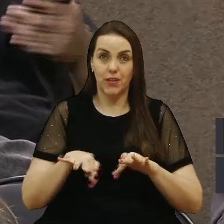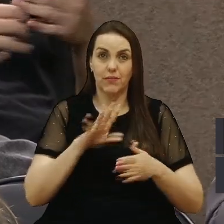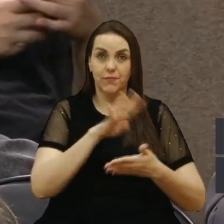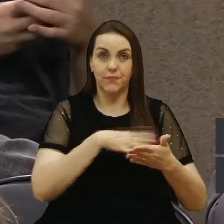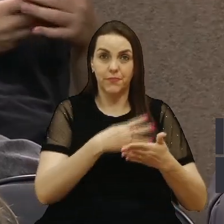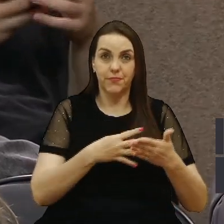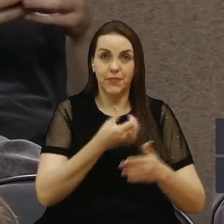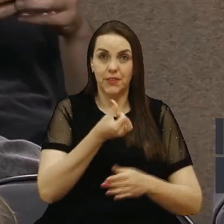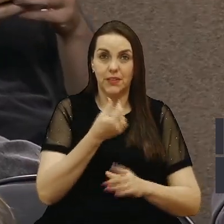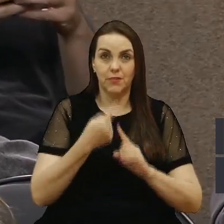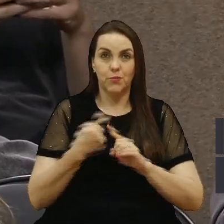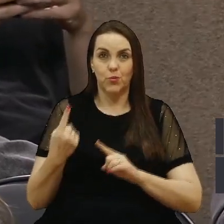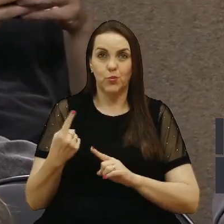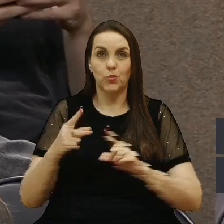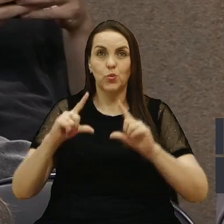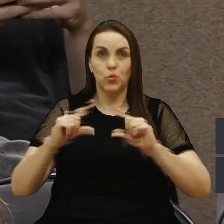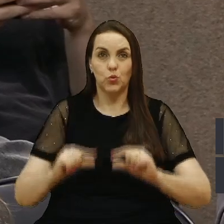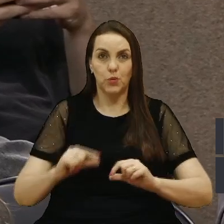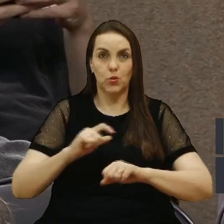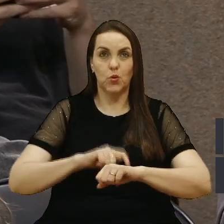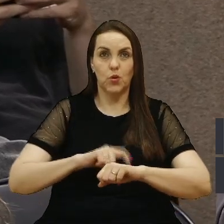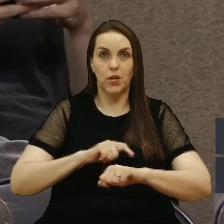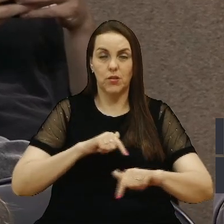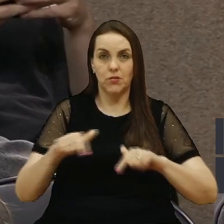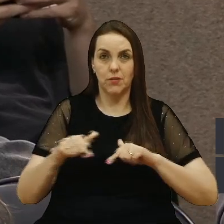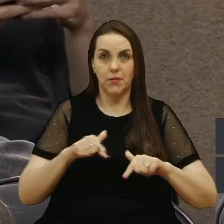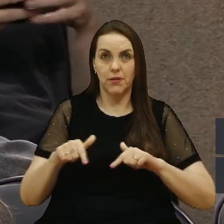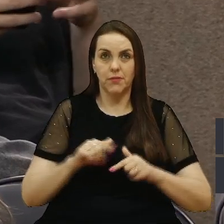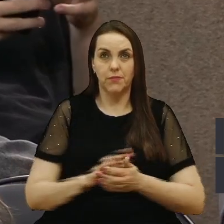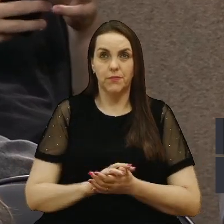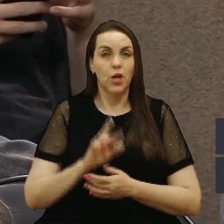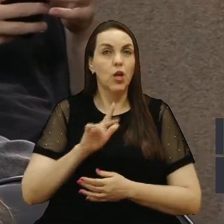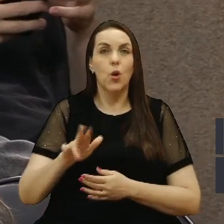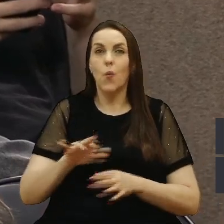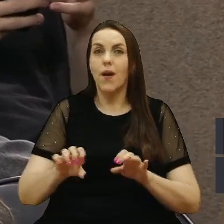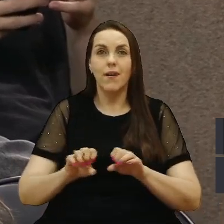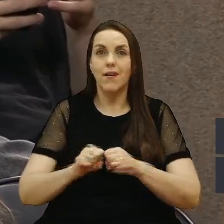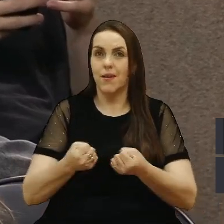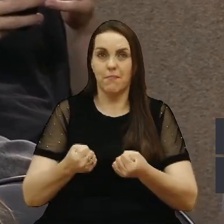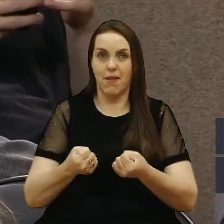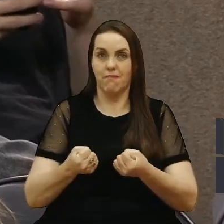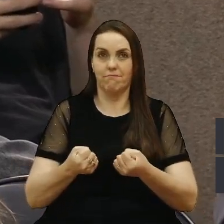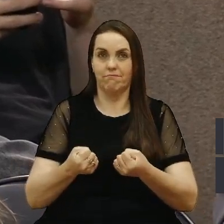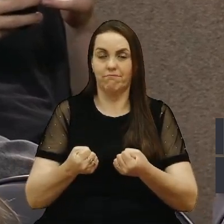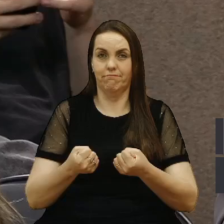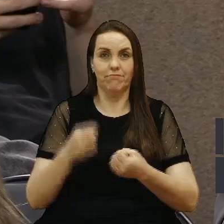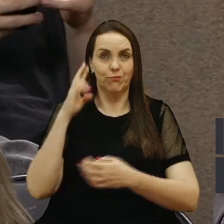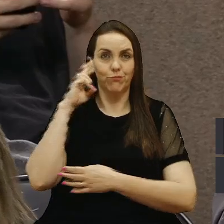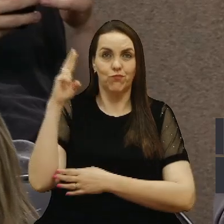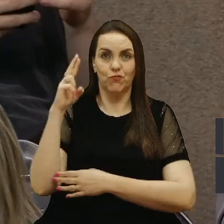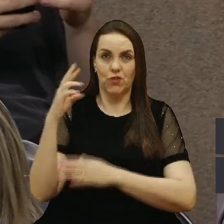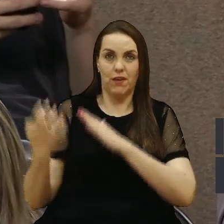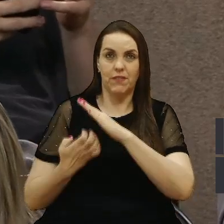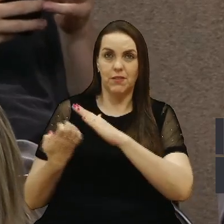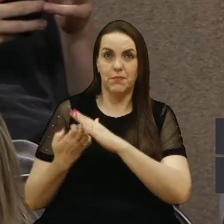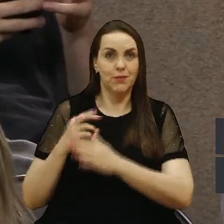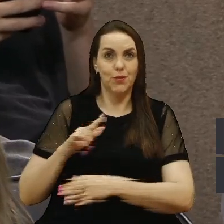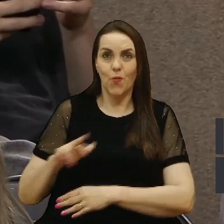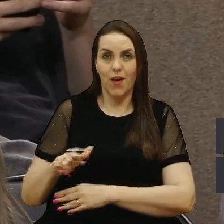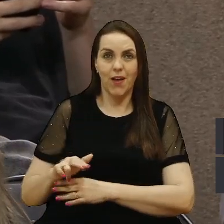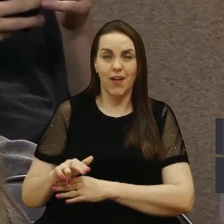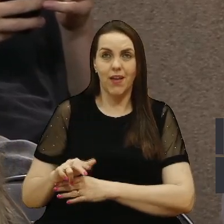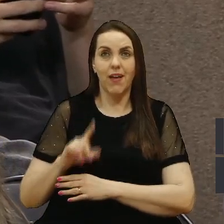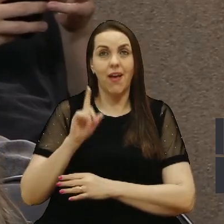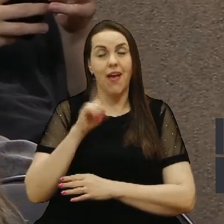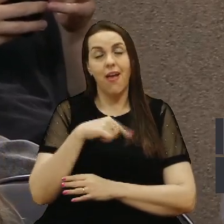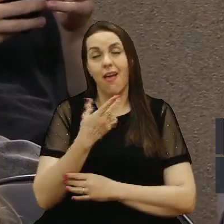6x1, redução de jornada de trabalho, não é quebrar nenhum empresário e não vai quebrar. Isso aqui é uma mística